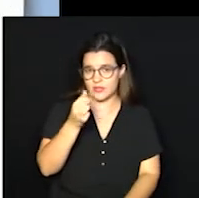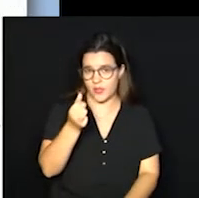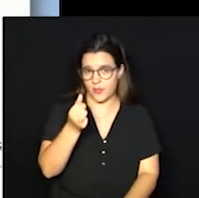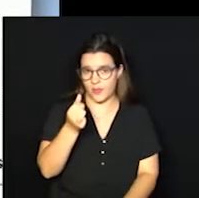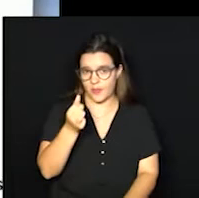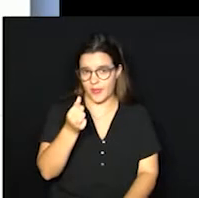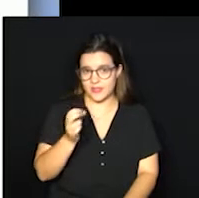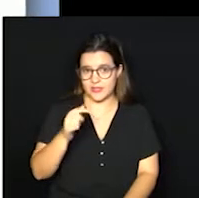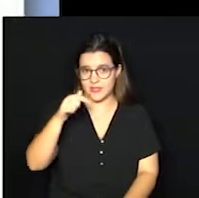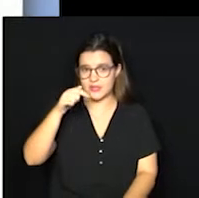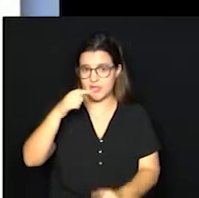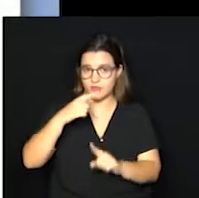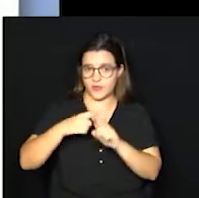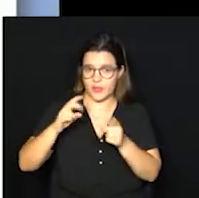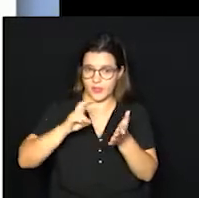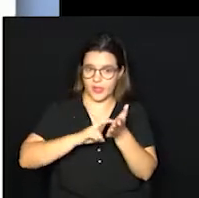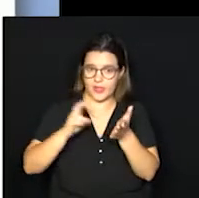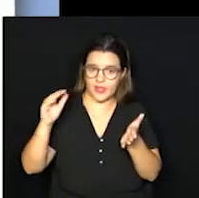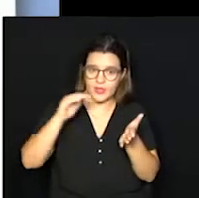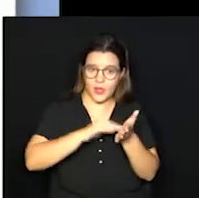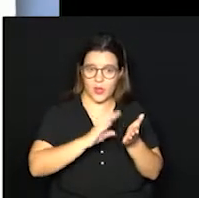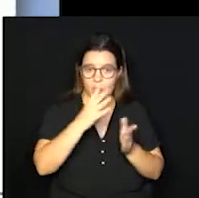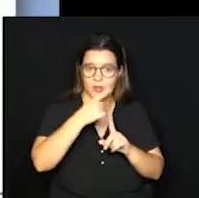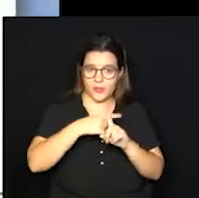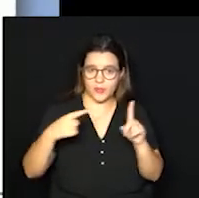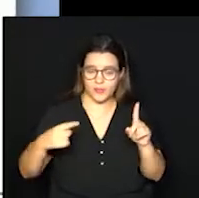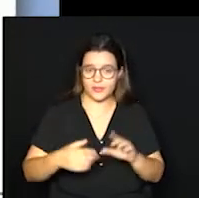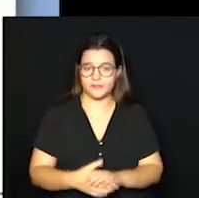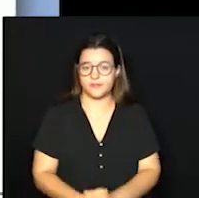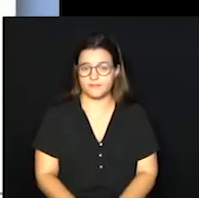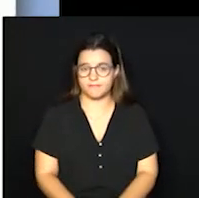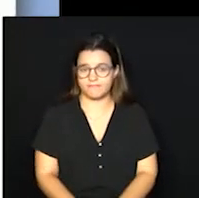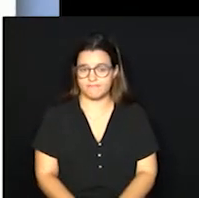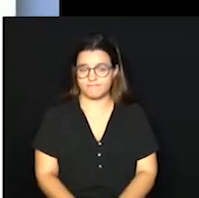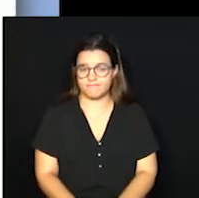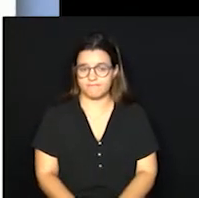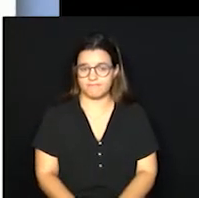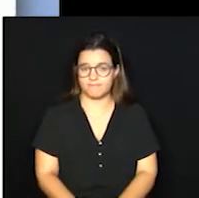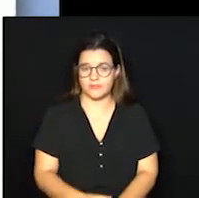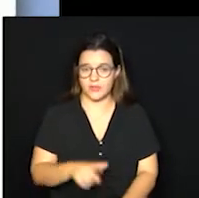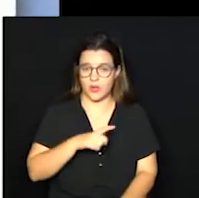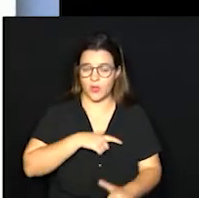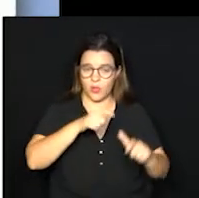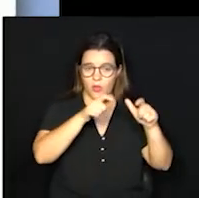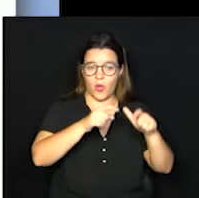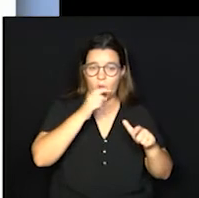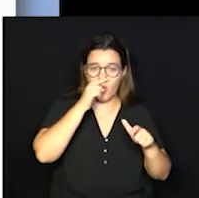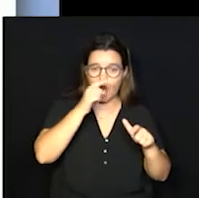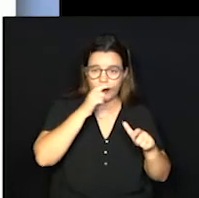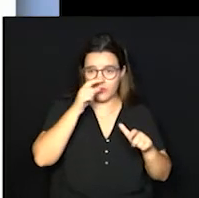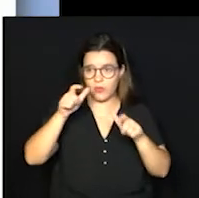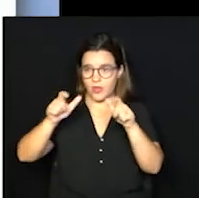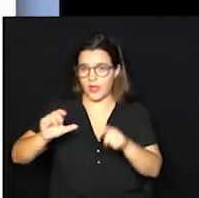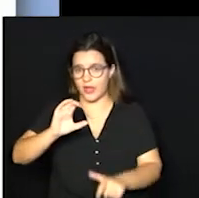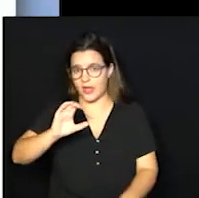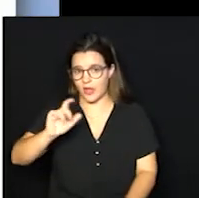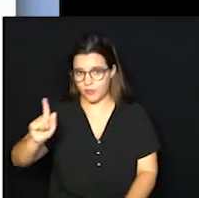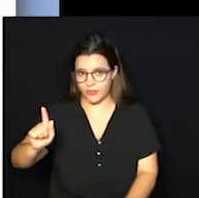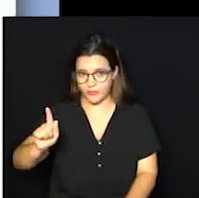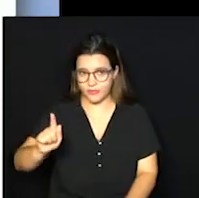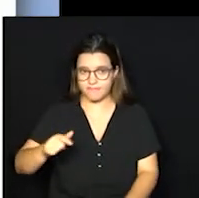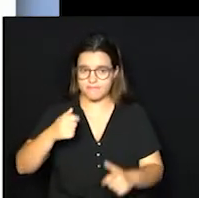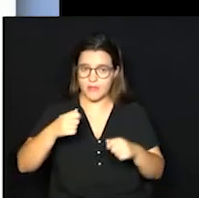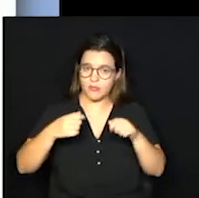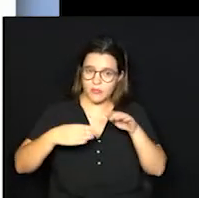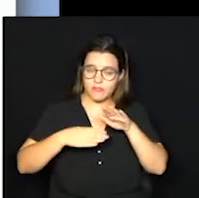manhã às 4h30 da tarde, sendo que no Agiliza do Ouro Verde do Campo Grande, aí é o portal do cidadão que tem que